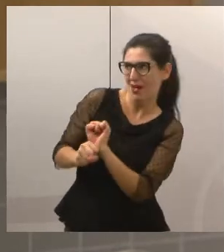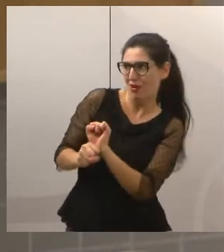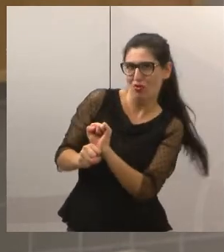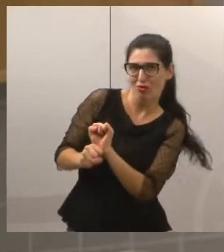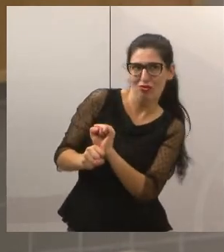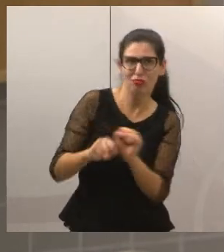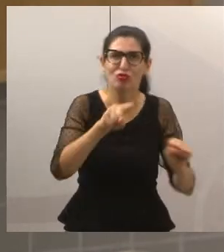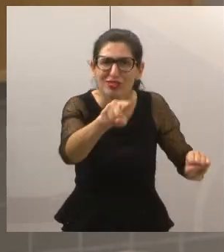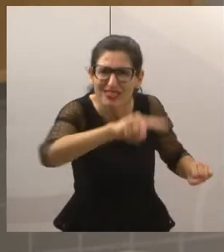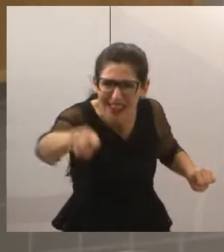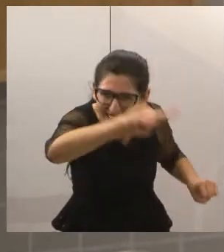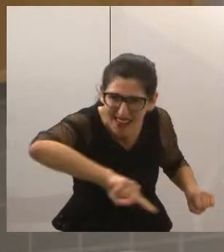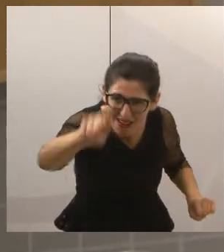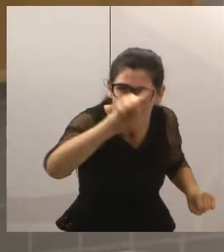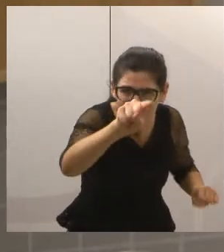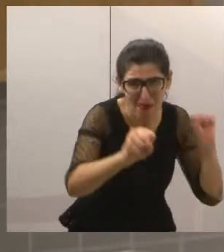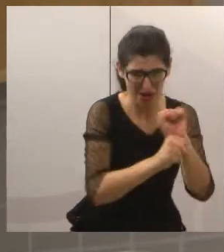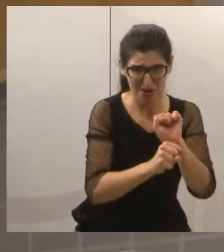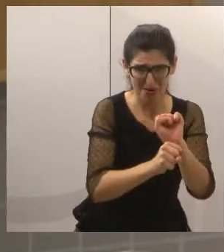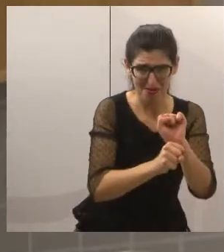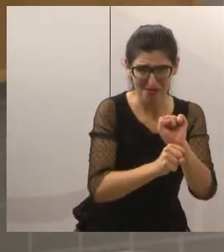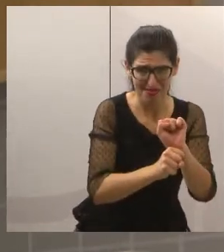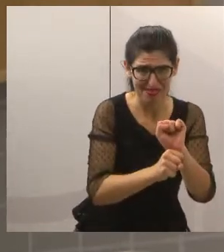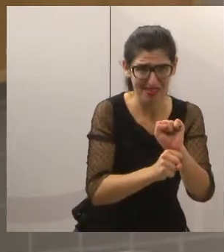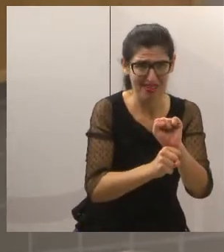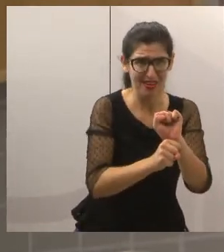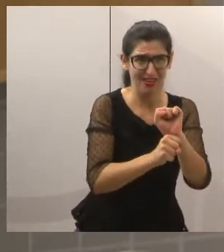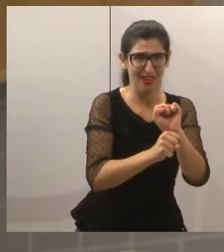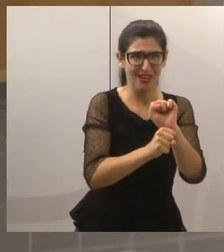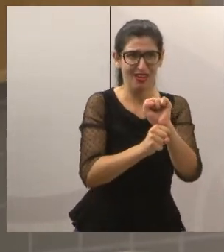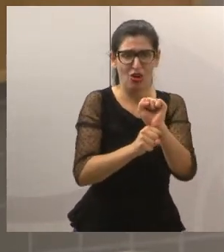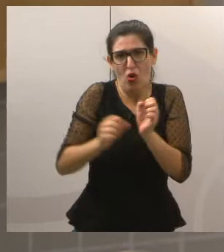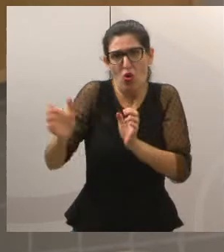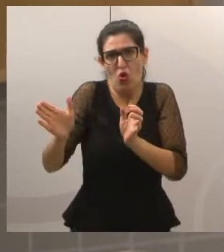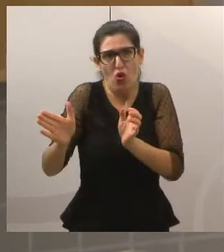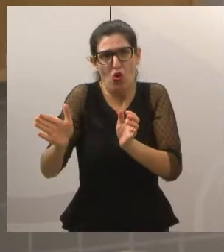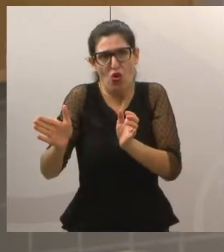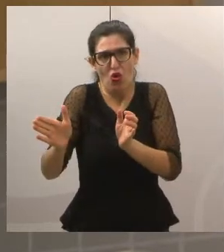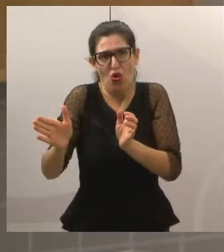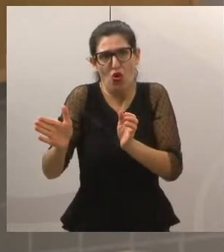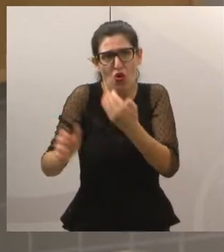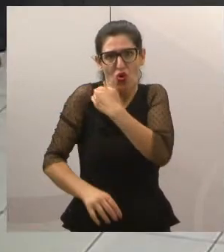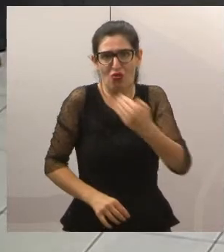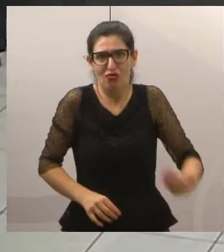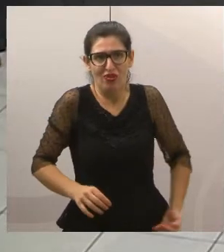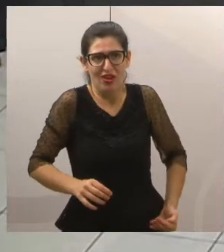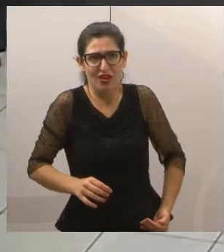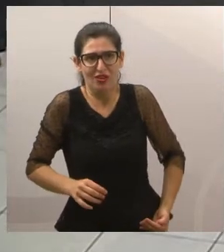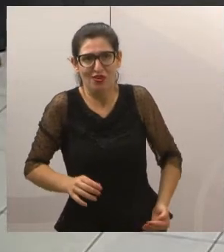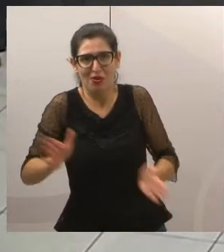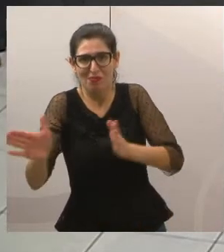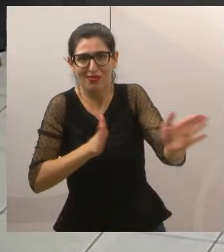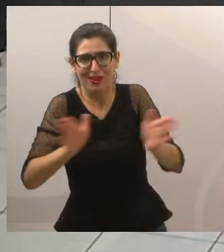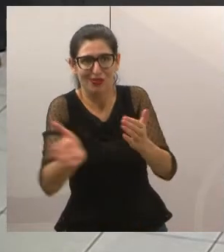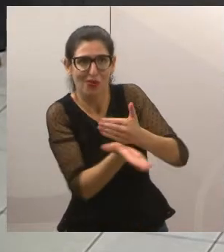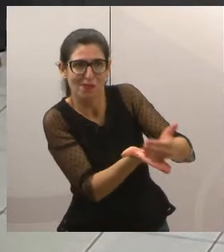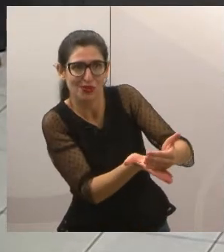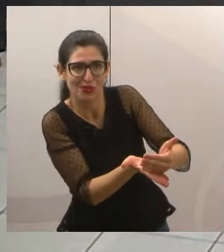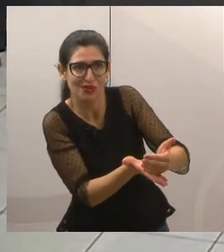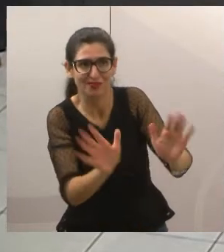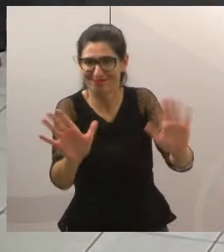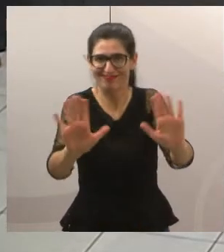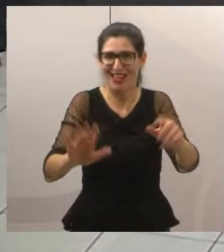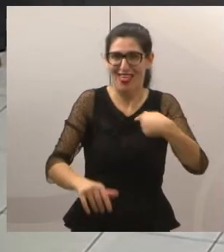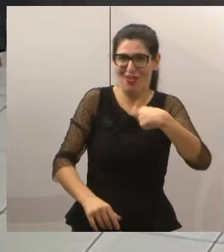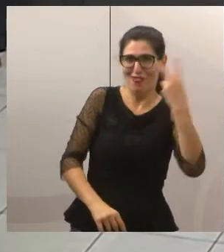quem? Oi? Vocês quem? Ué, o governo que começou poderia ter terminado. Estou dizendo aqui que eu sou vereador e respondo pelo meu mandato, né? Então,